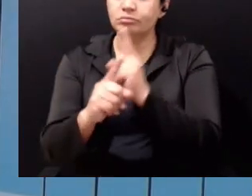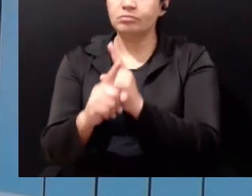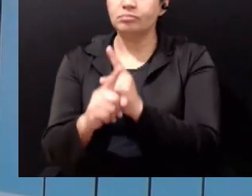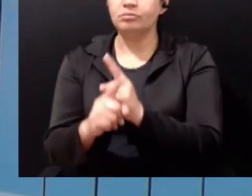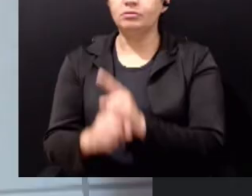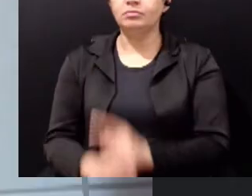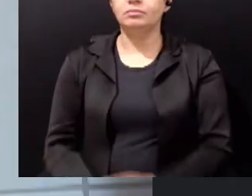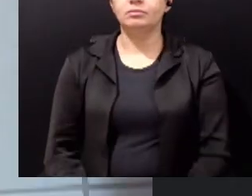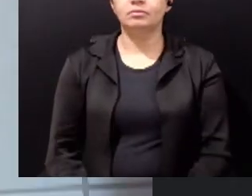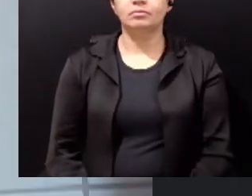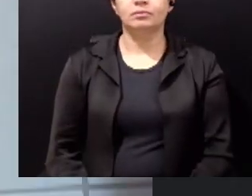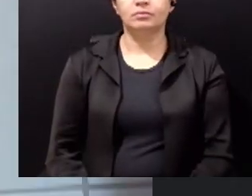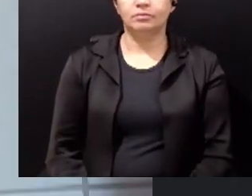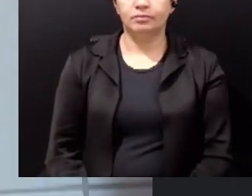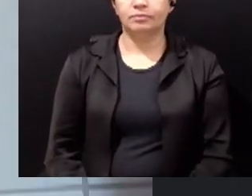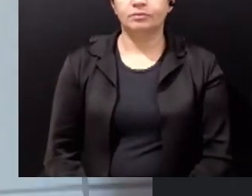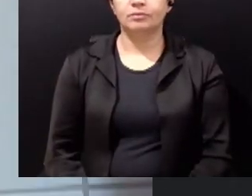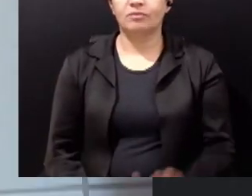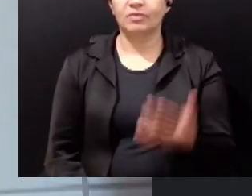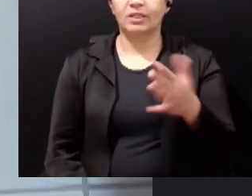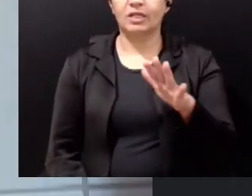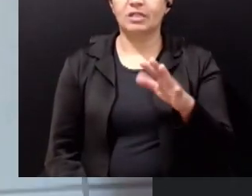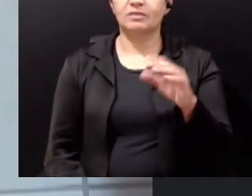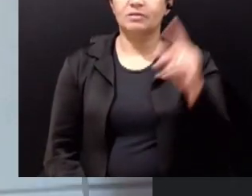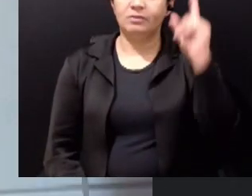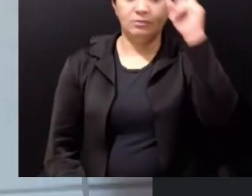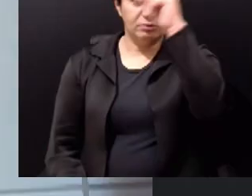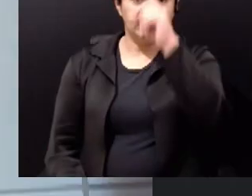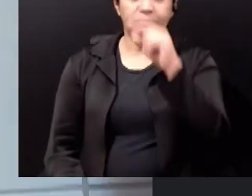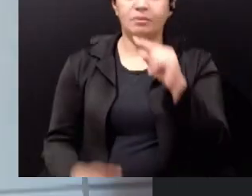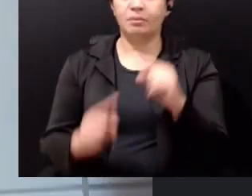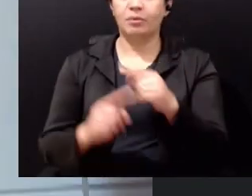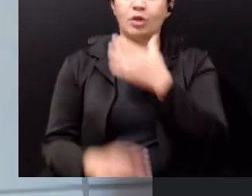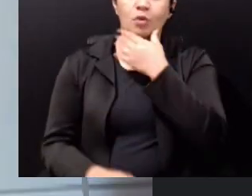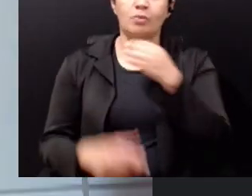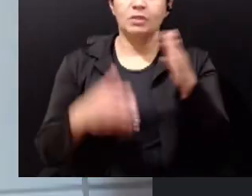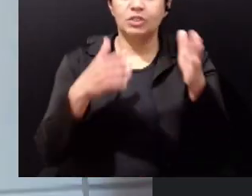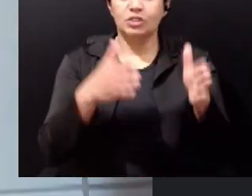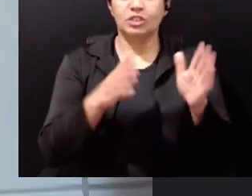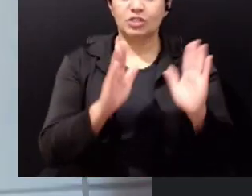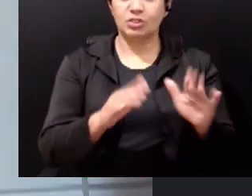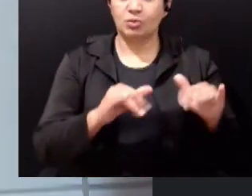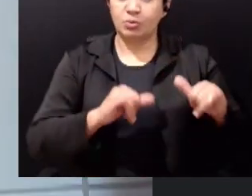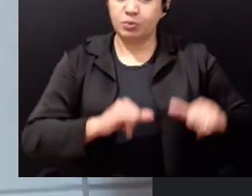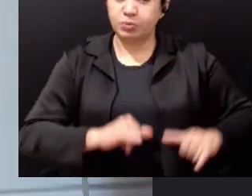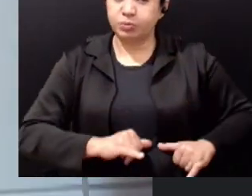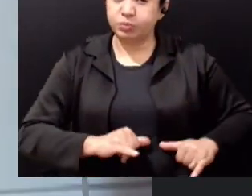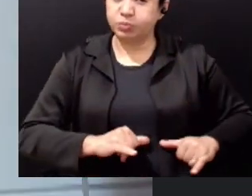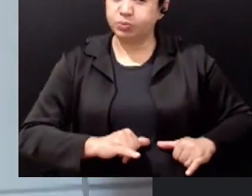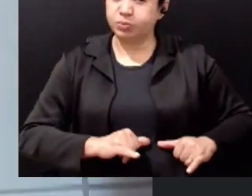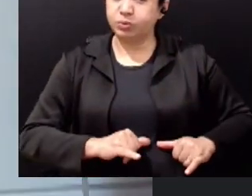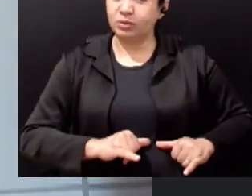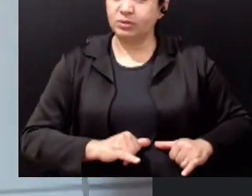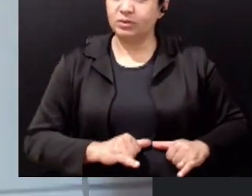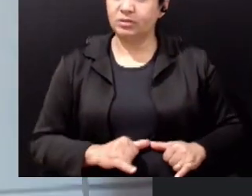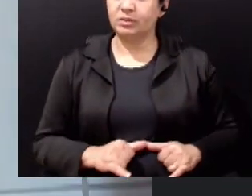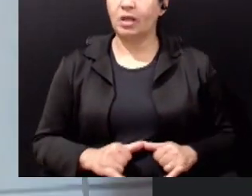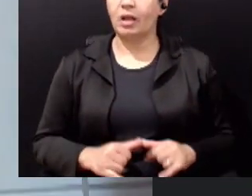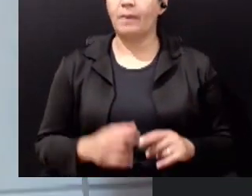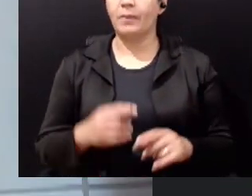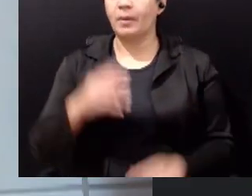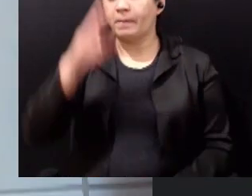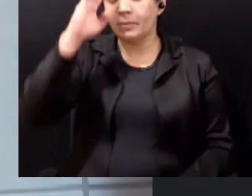consultório? Às vezes é mais difícil, assim, quando o homem chega, assim, já está um sofrimento grande, igual eu falei, o uso de substância é uma coisa que é mais